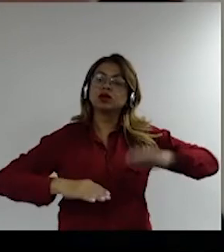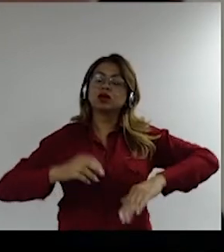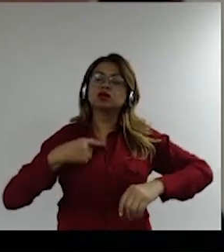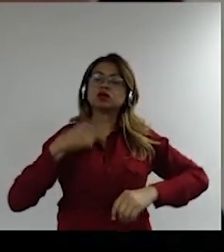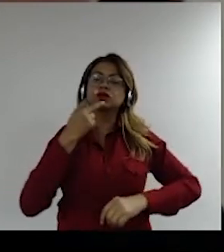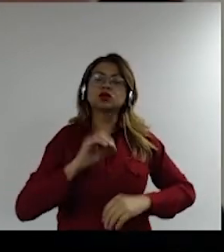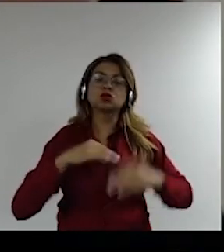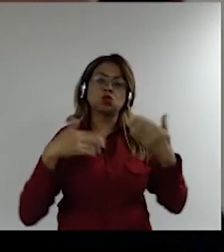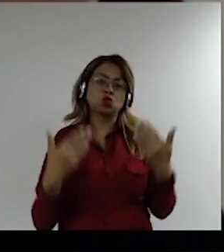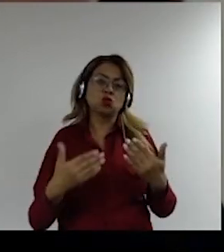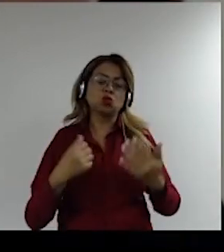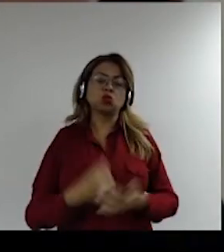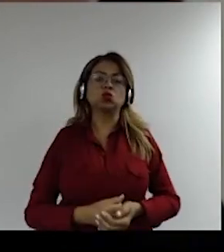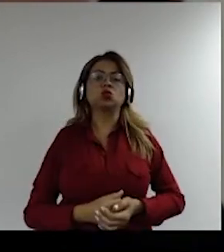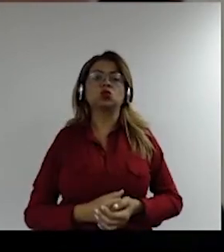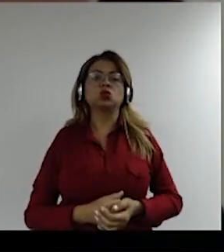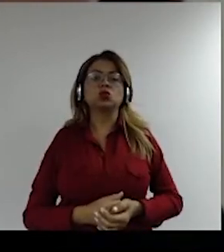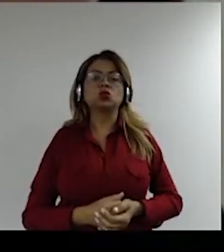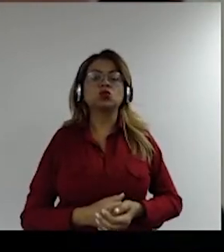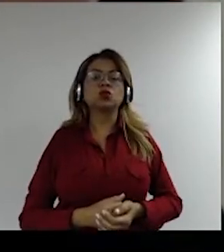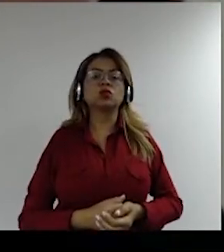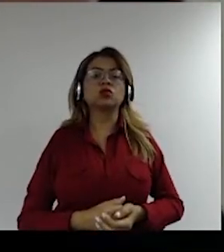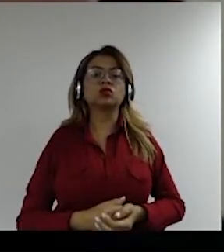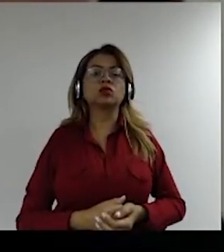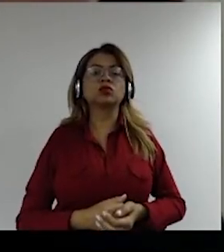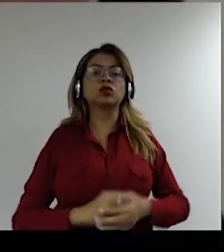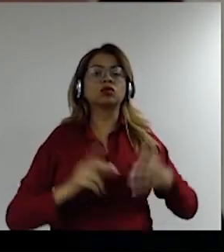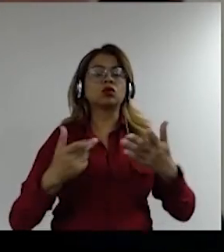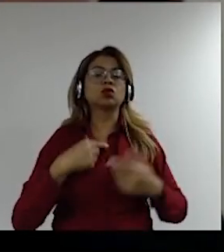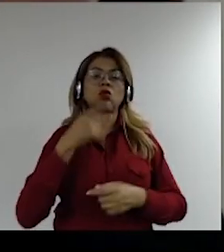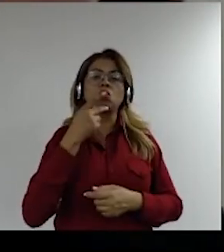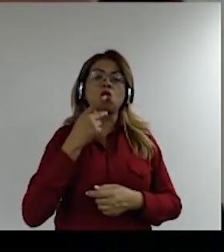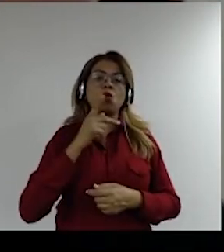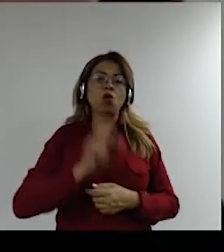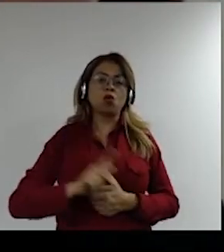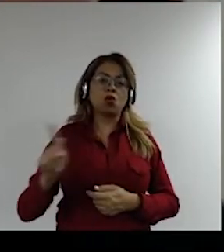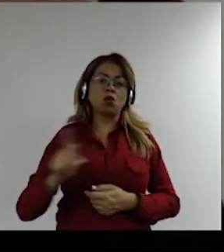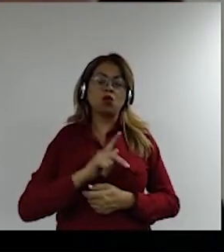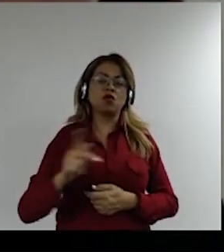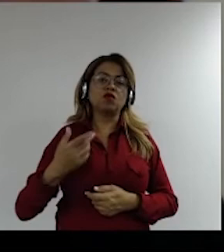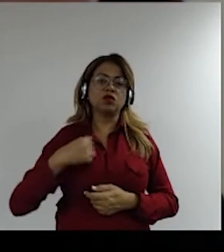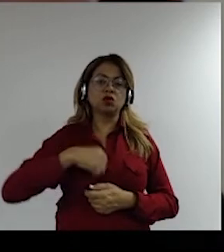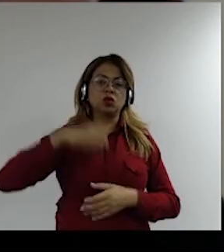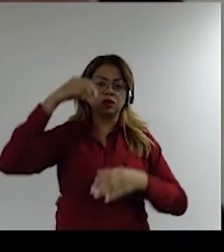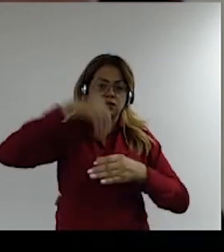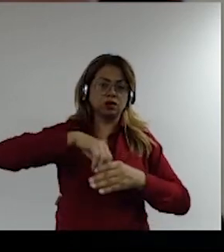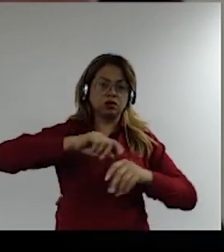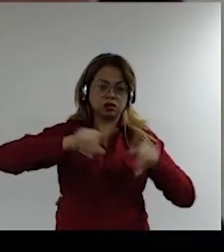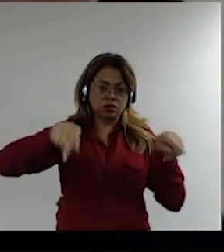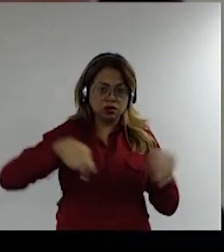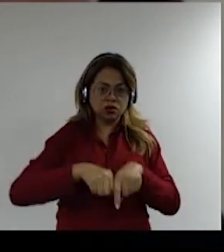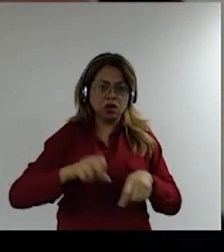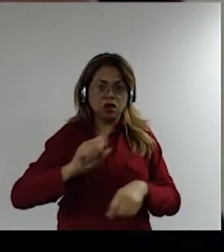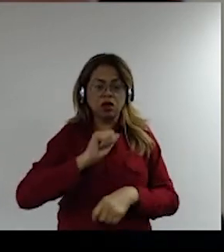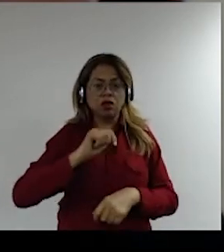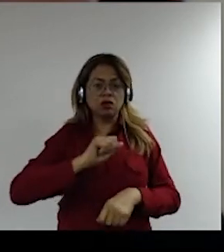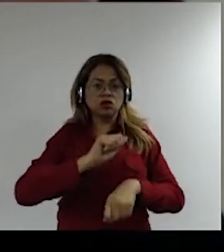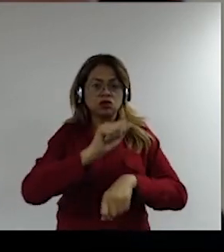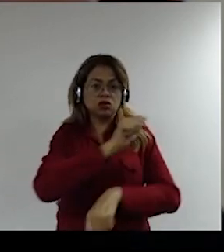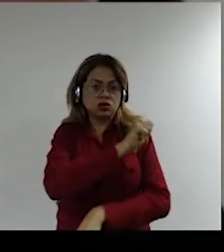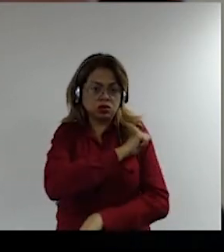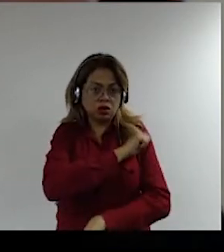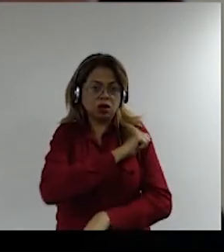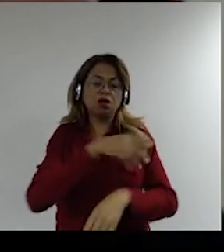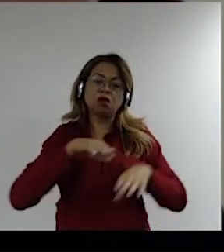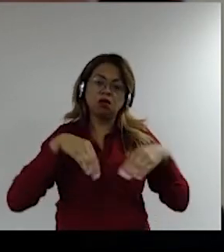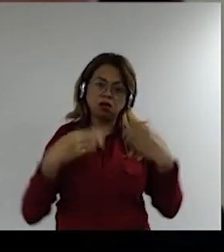exercício vindouro, a figura do professor em sala de aula, nós teremos aulas ministradas